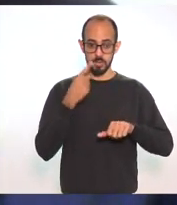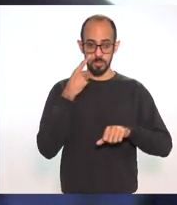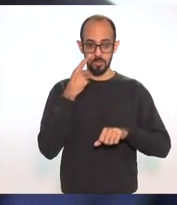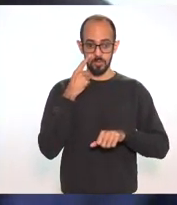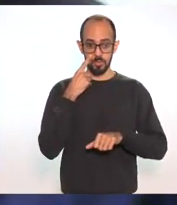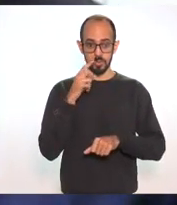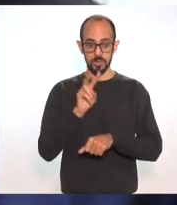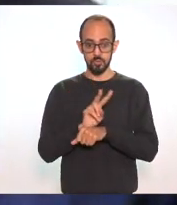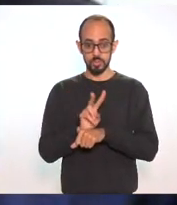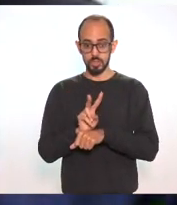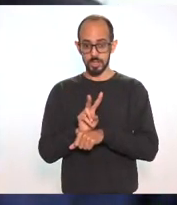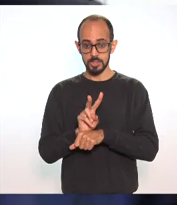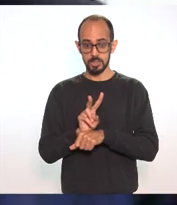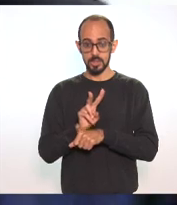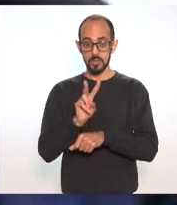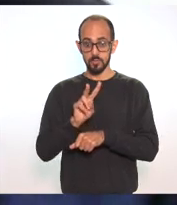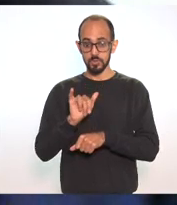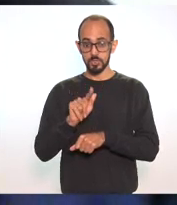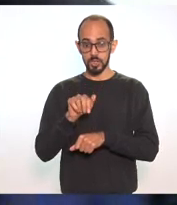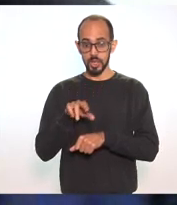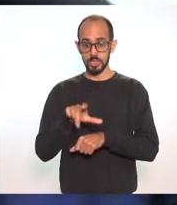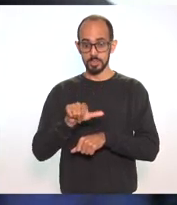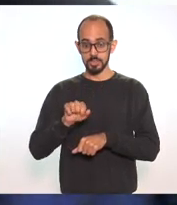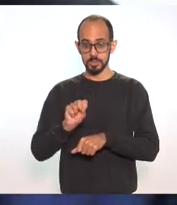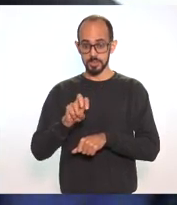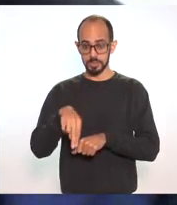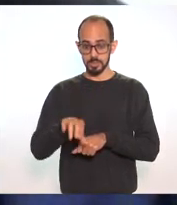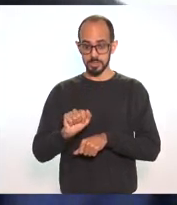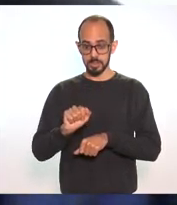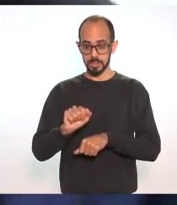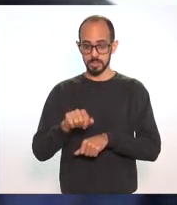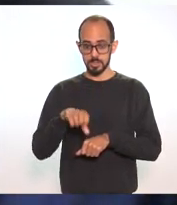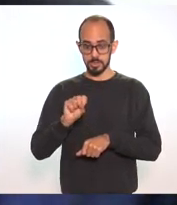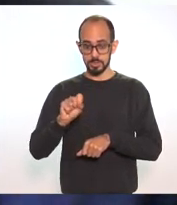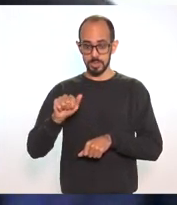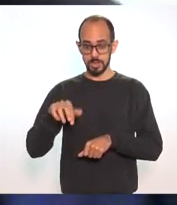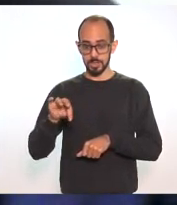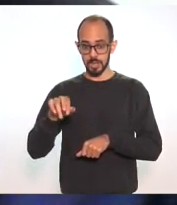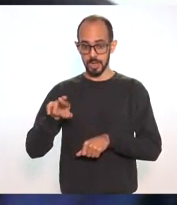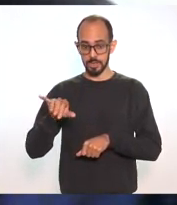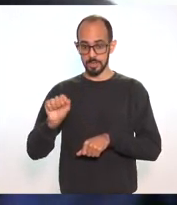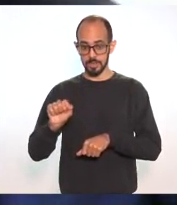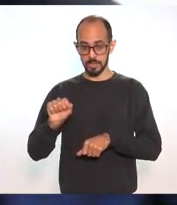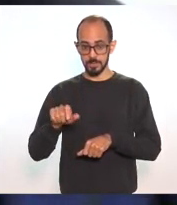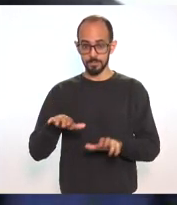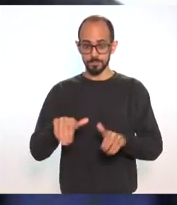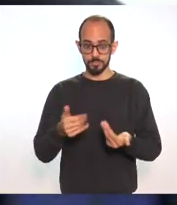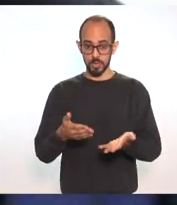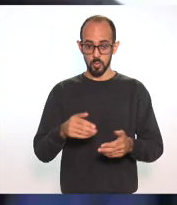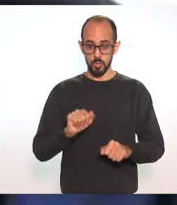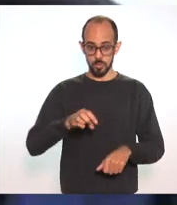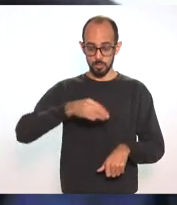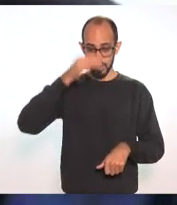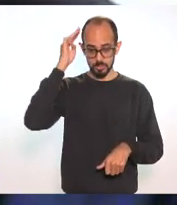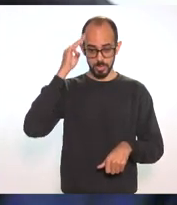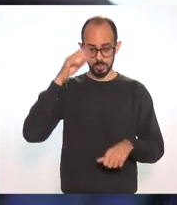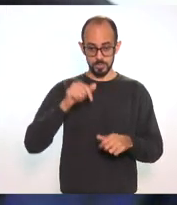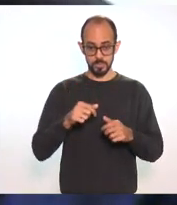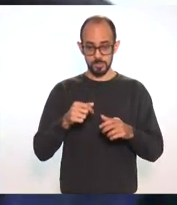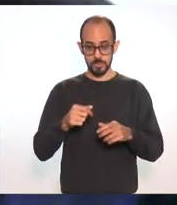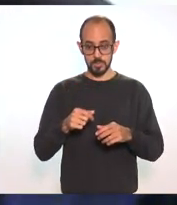para o recebimento das denúncias. O deputado Marcos Pacheco transformou num autorizativo. Eu não sei se é possível a gente